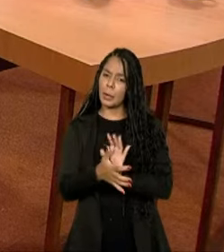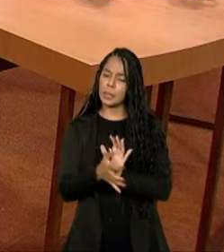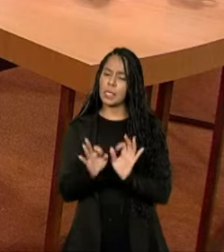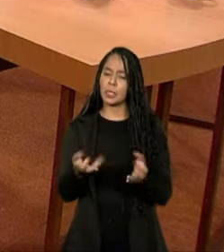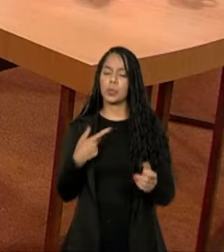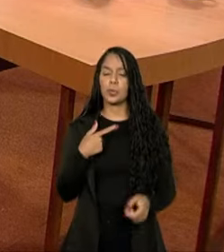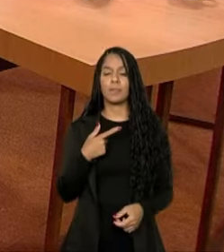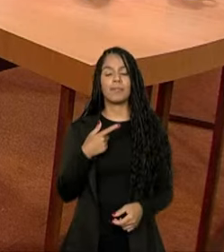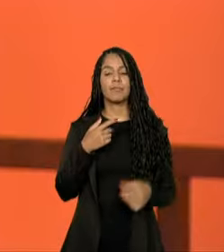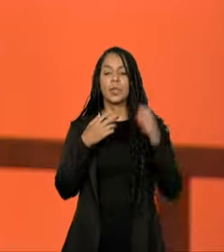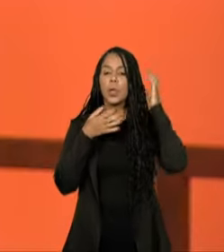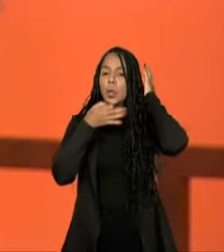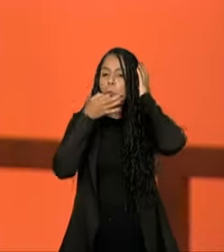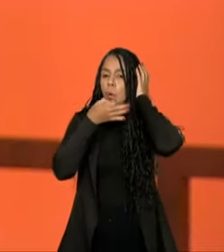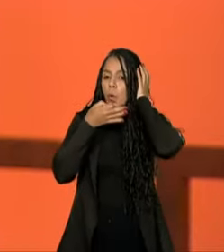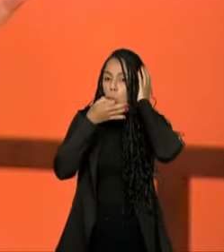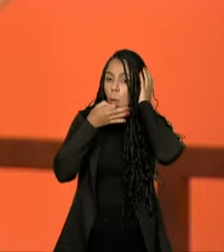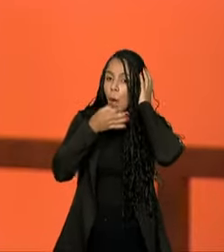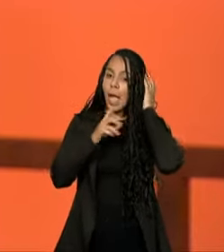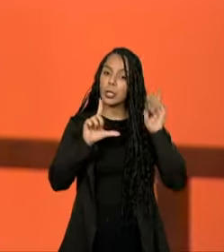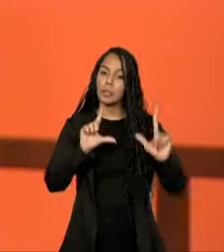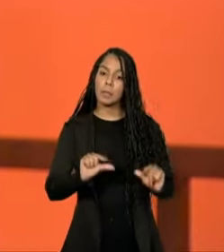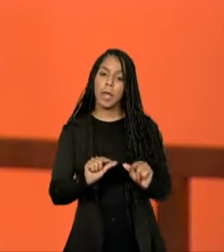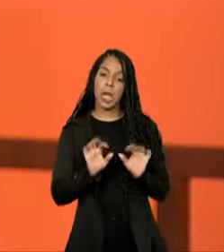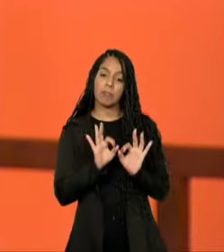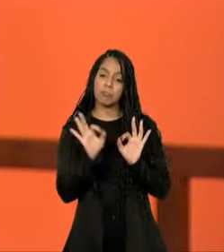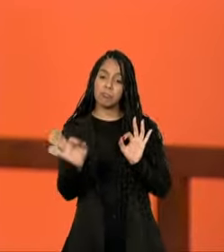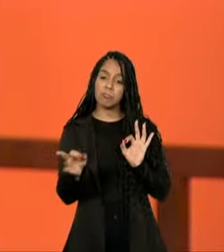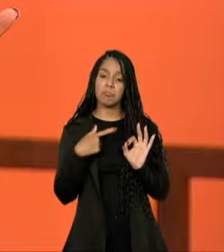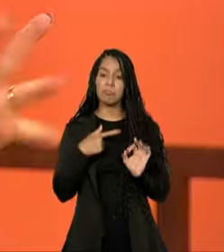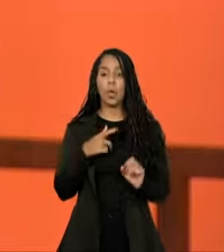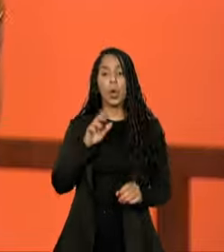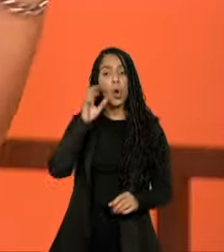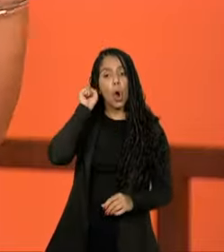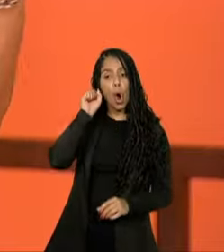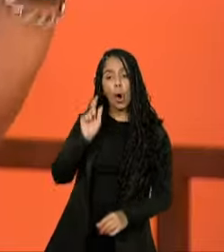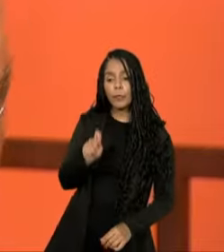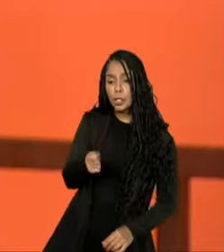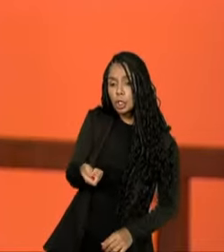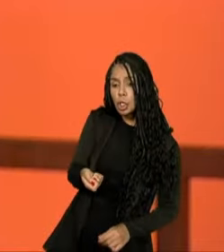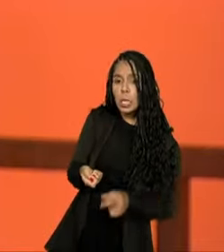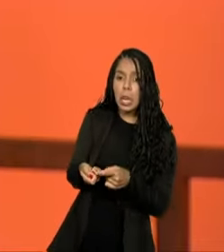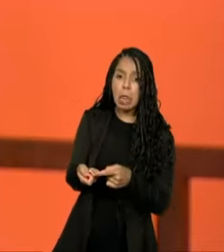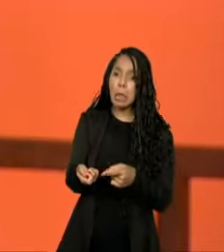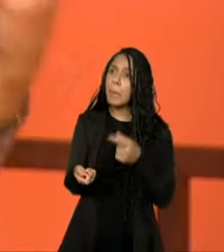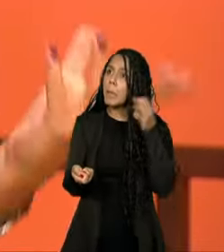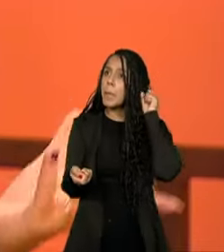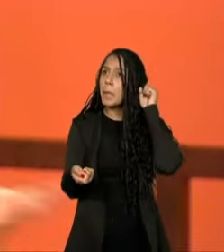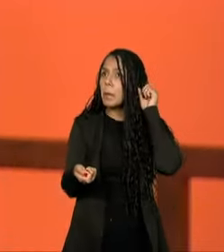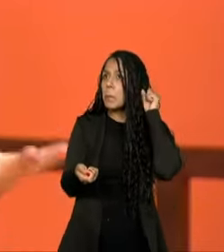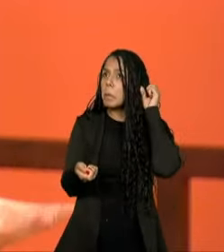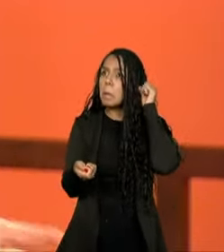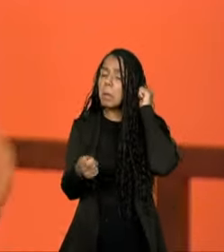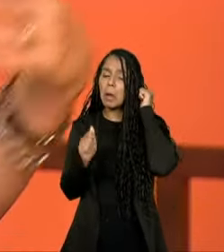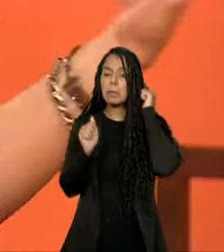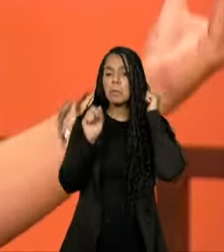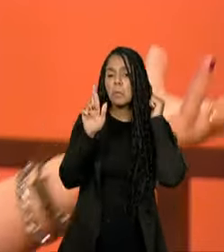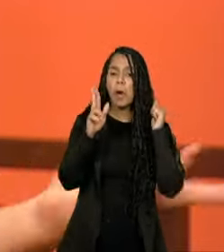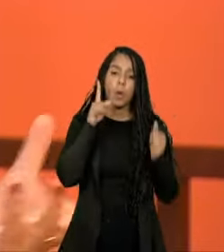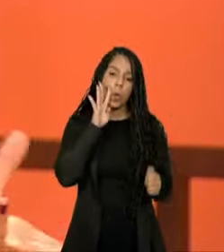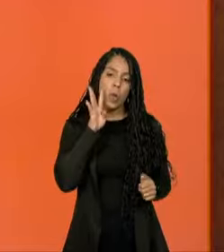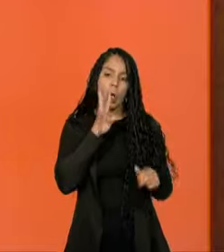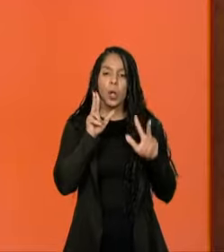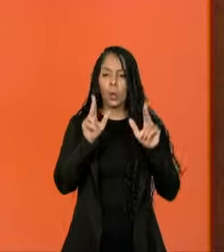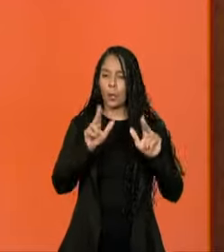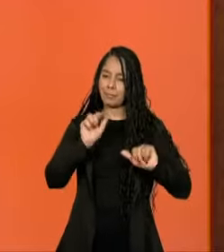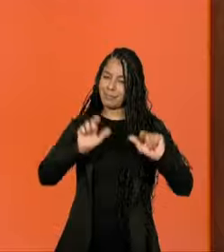Menos, né? No rádio, a gente tem uma distância. Então, os ouvintes ligam, mandam as mensagens, aquilo passa por um certo filtro e só vai pro ar as coisas legais, assim como